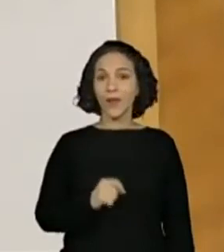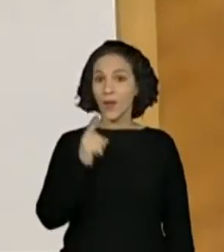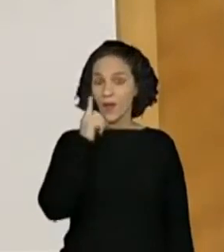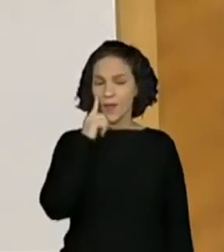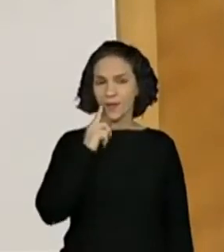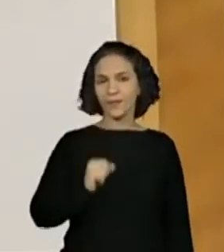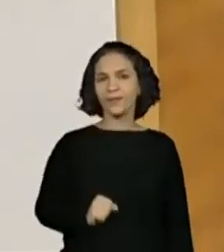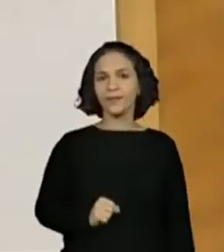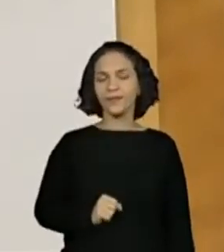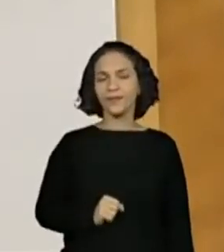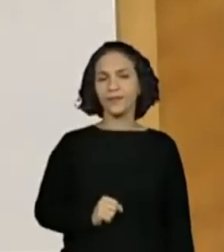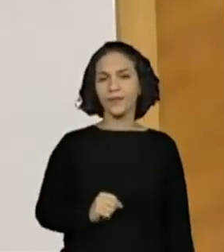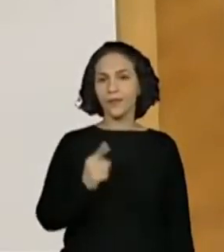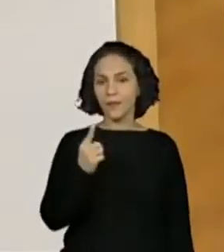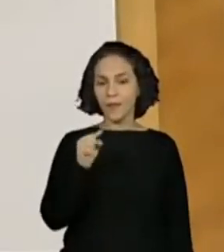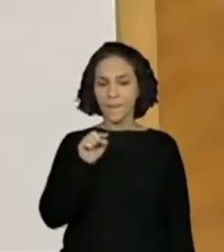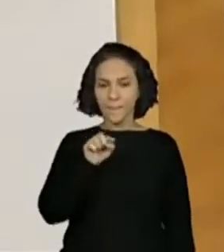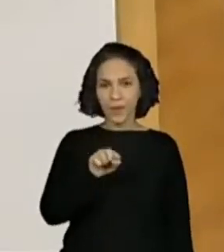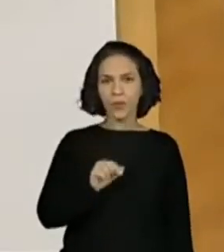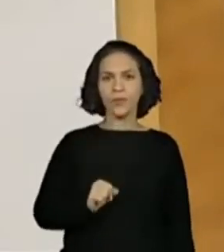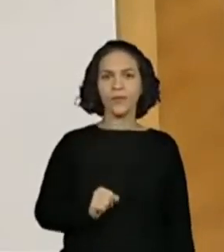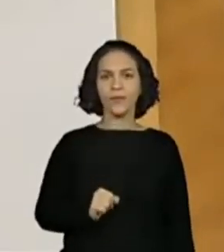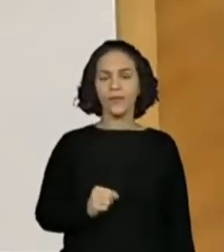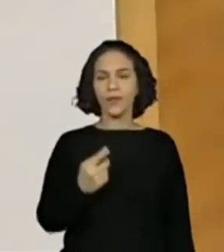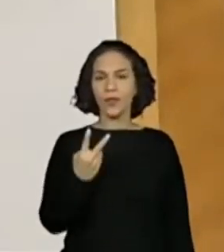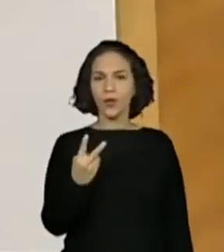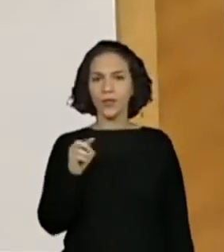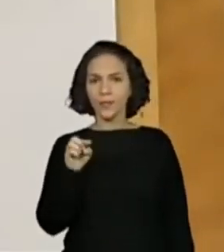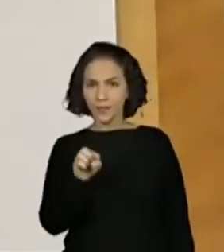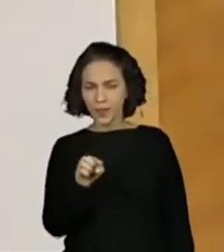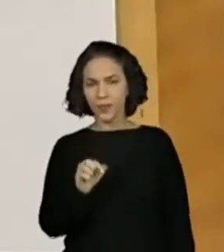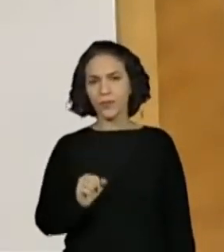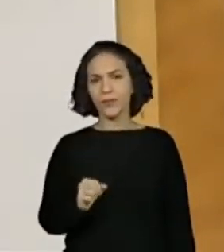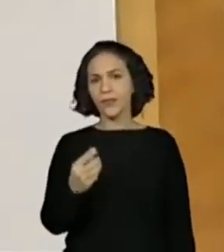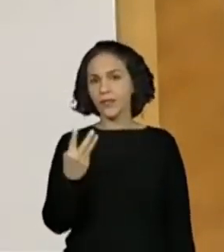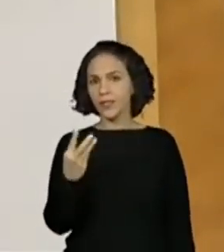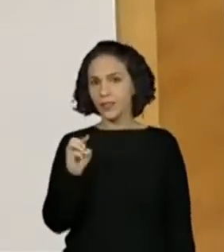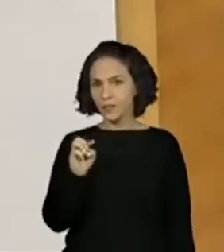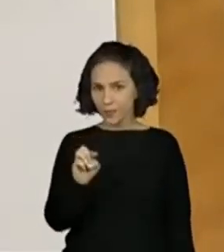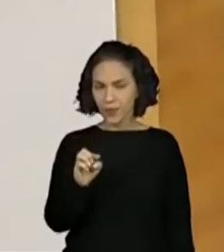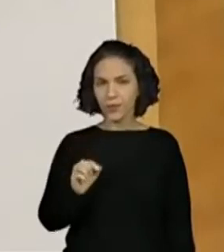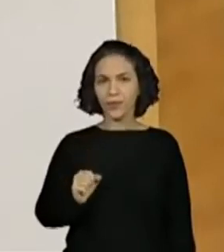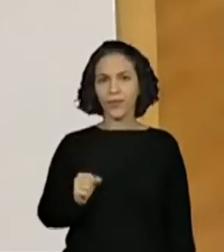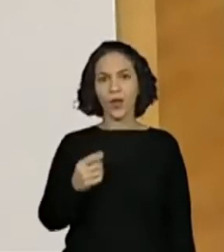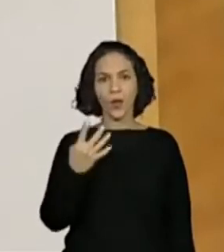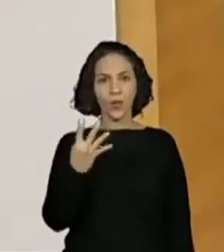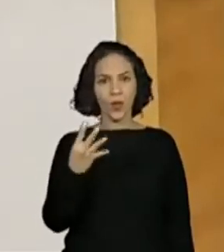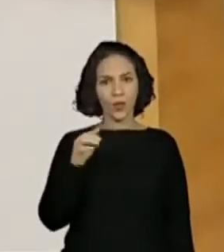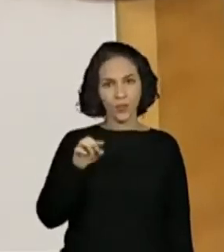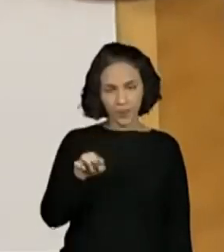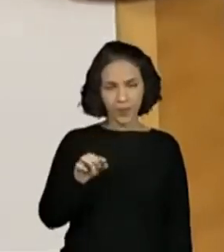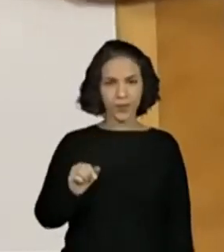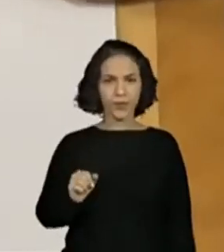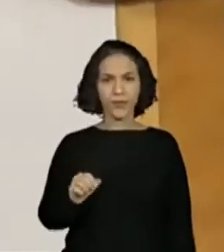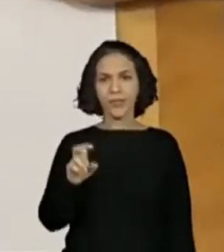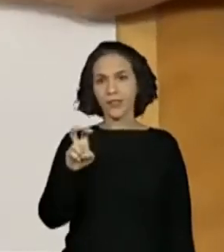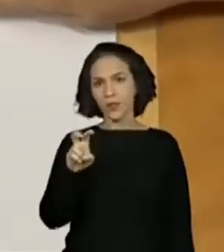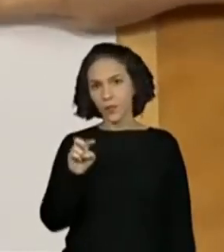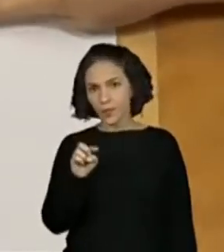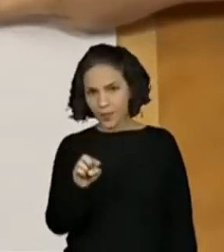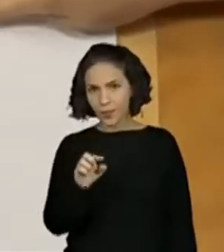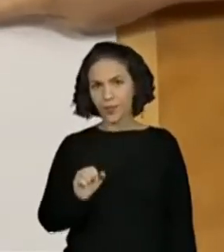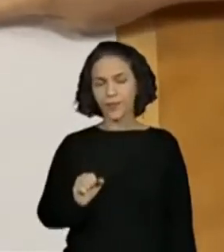Olhem lá. 1.000, 2.000, 3.000, 4.000,